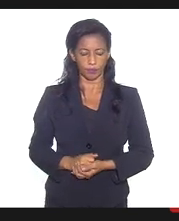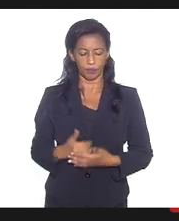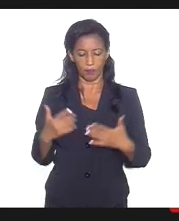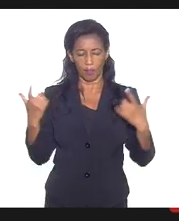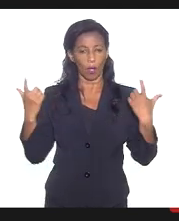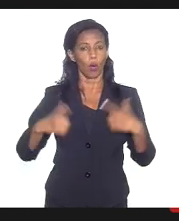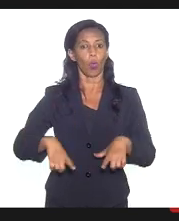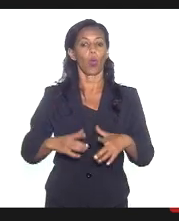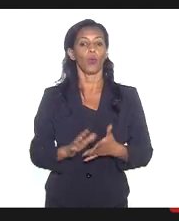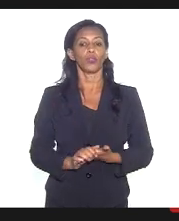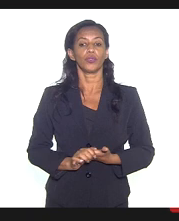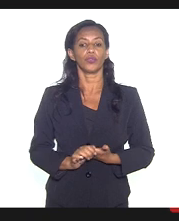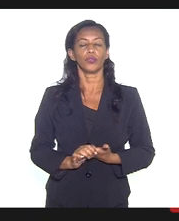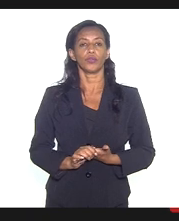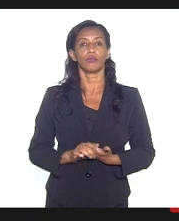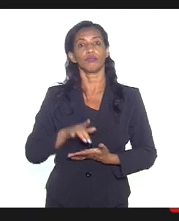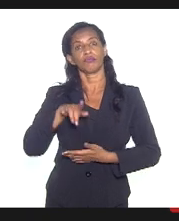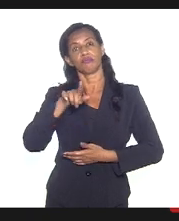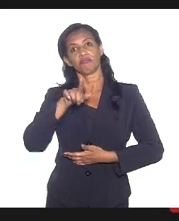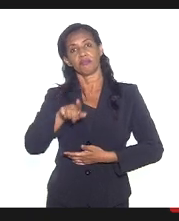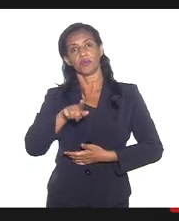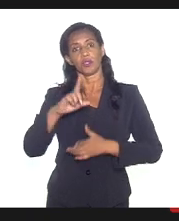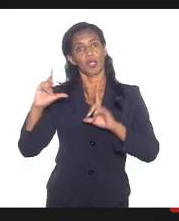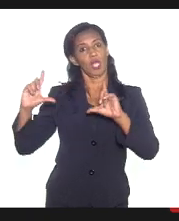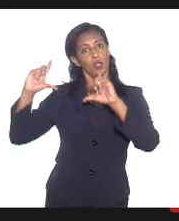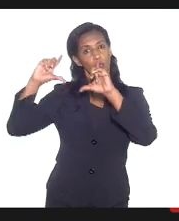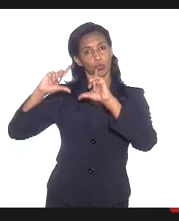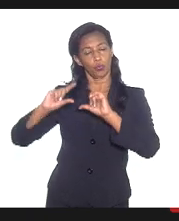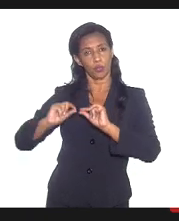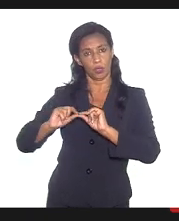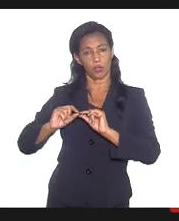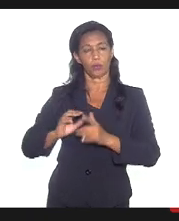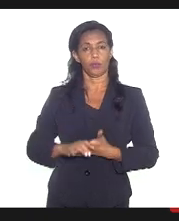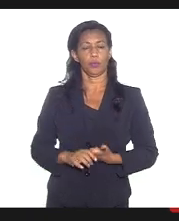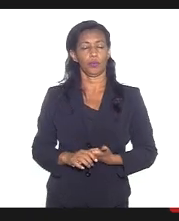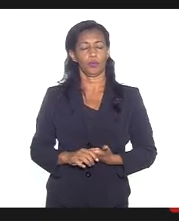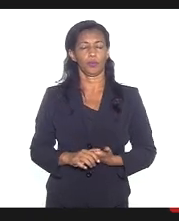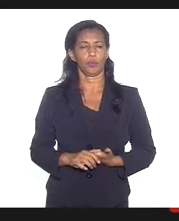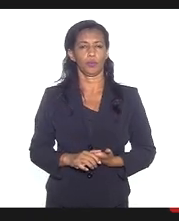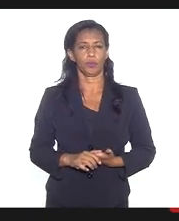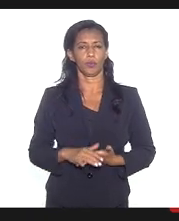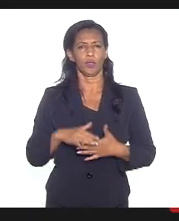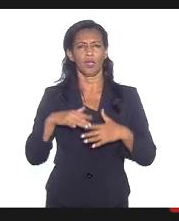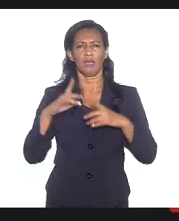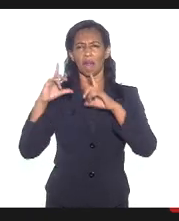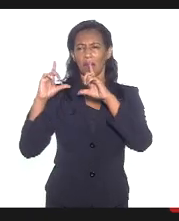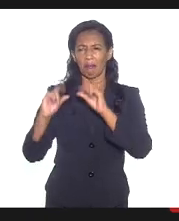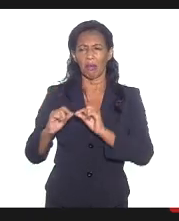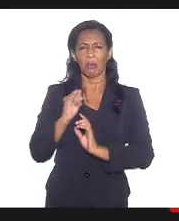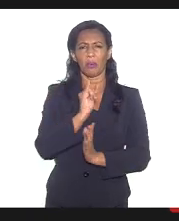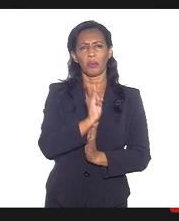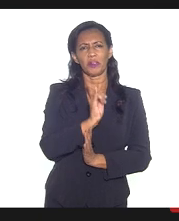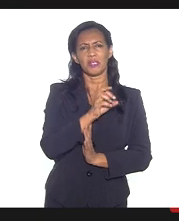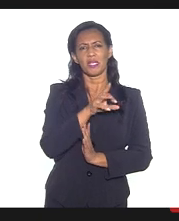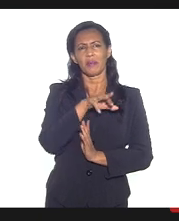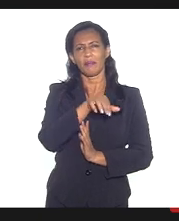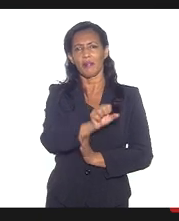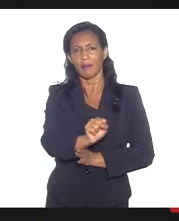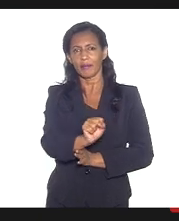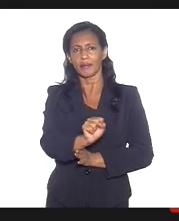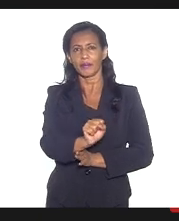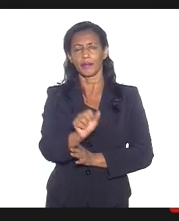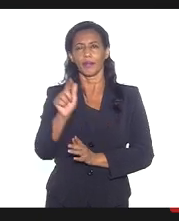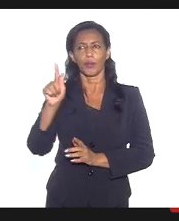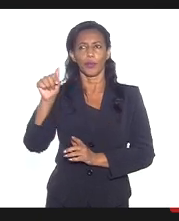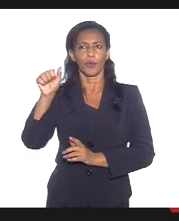praticamente você reduziu tanto o ICMS do